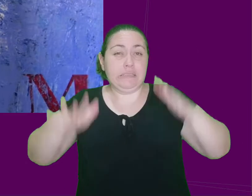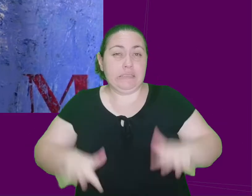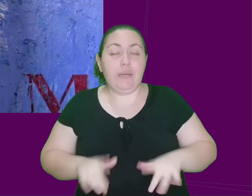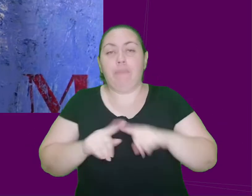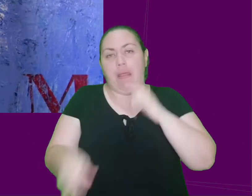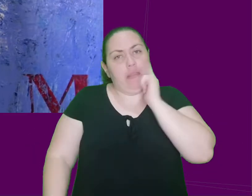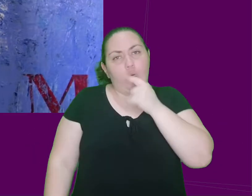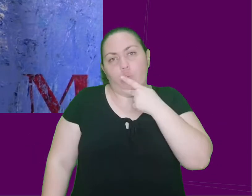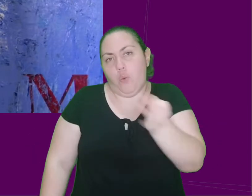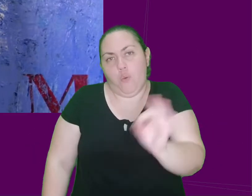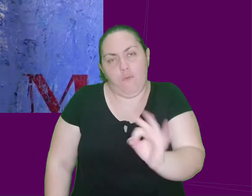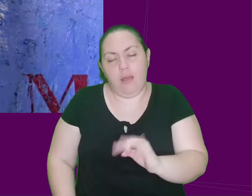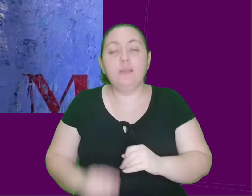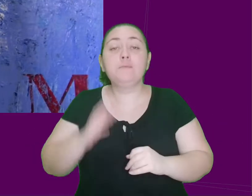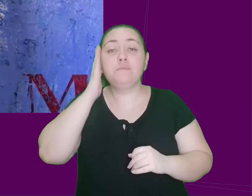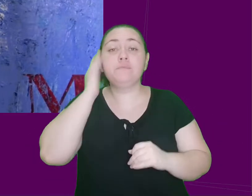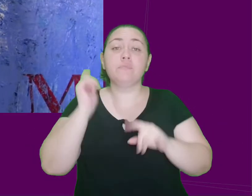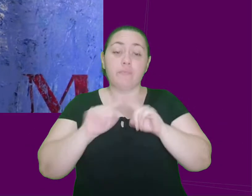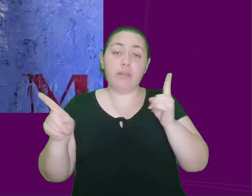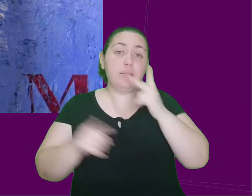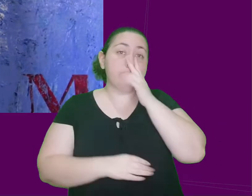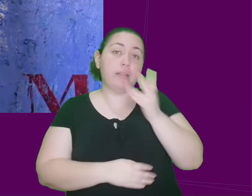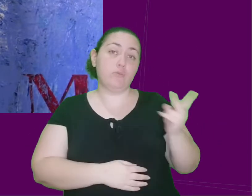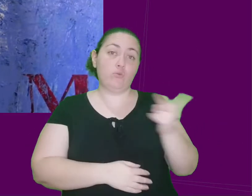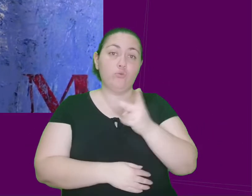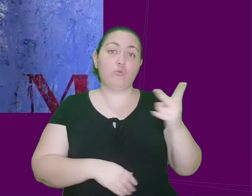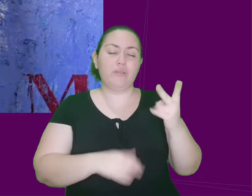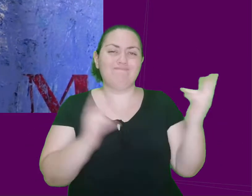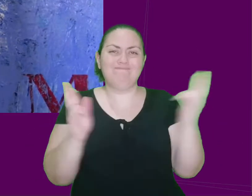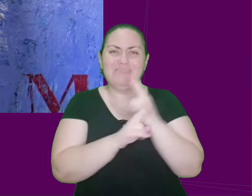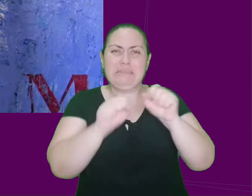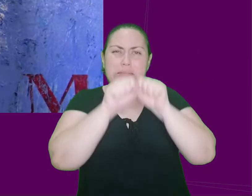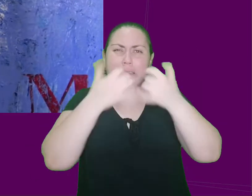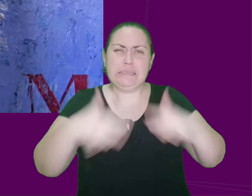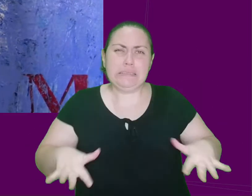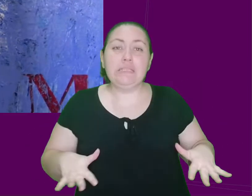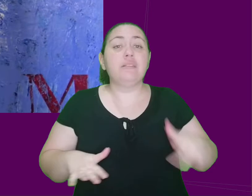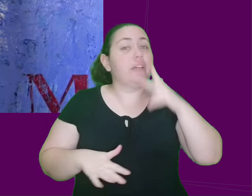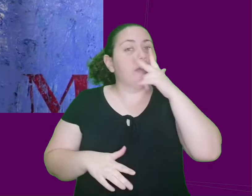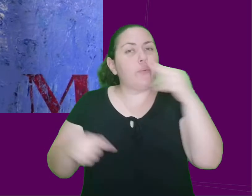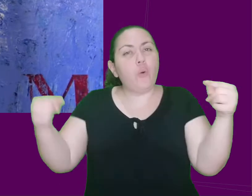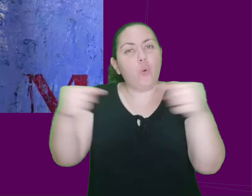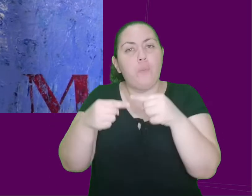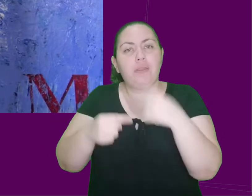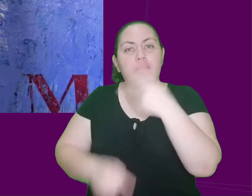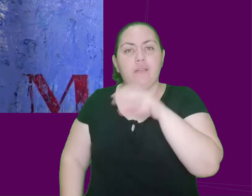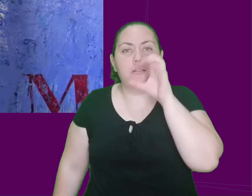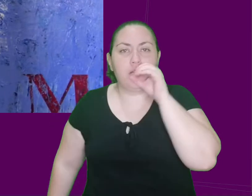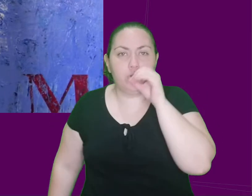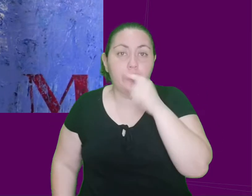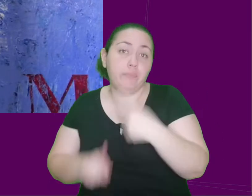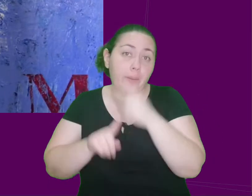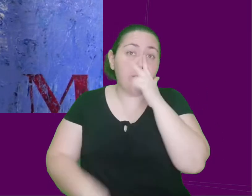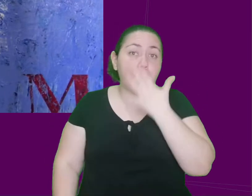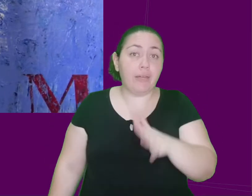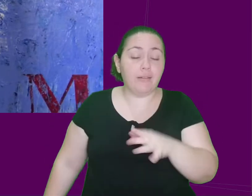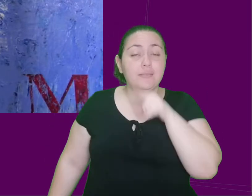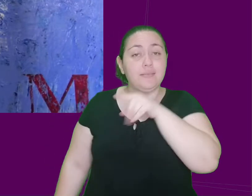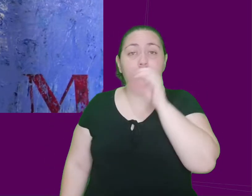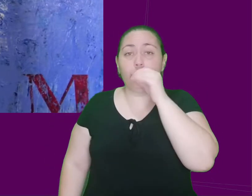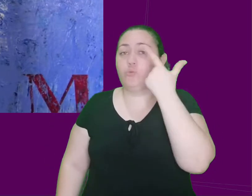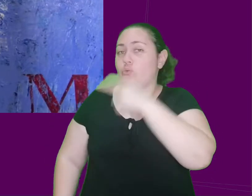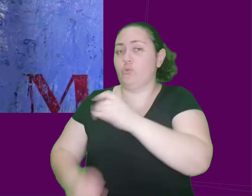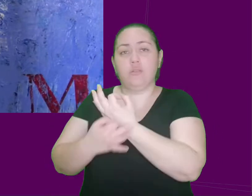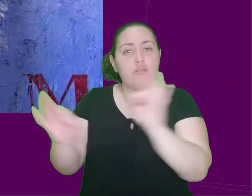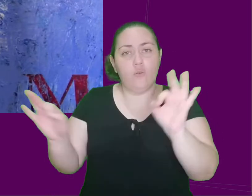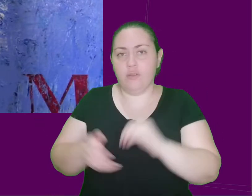narrador. O declínio do relacionamento parece coincidir com o desfecho de Betty, a qual, ao que tudo indica,